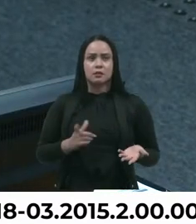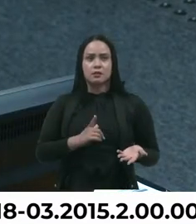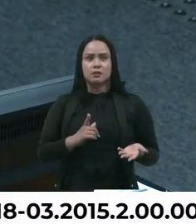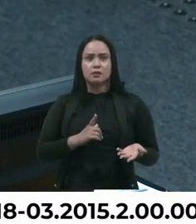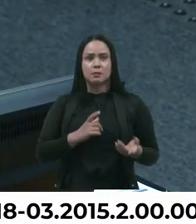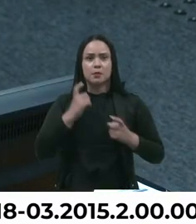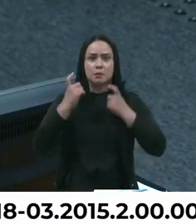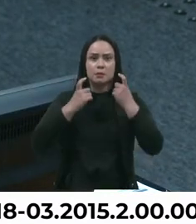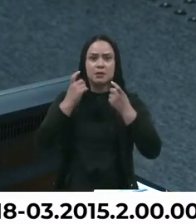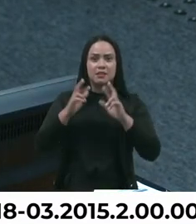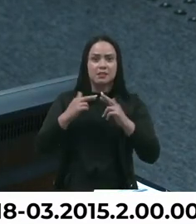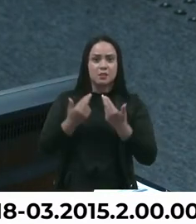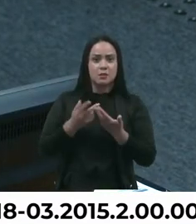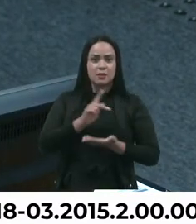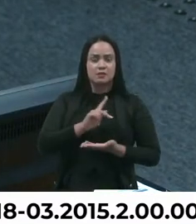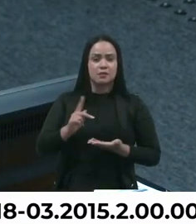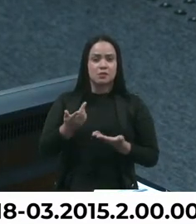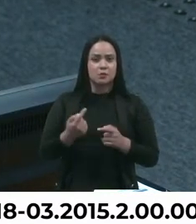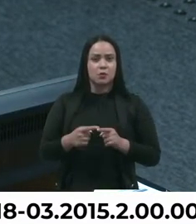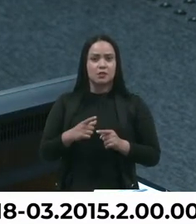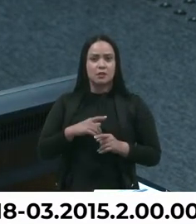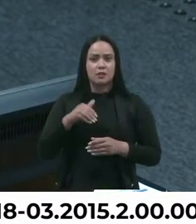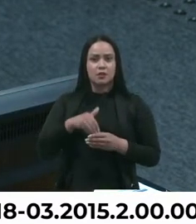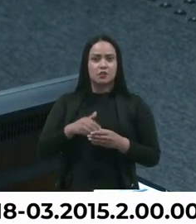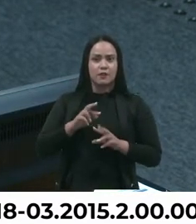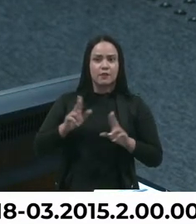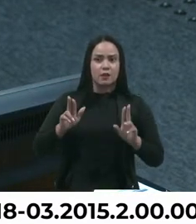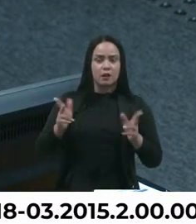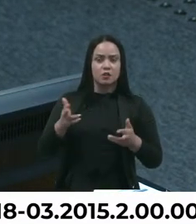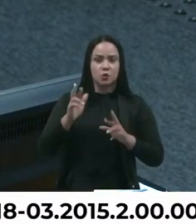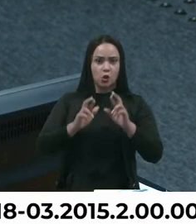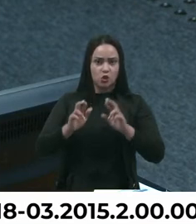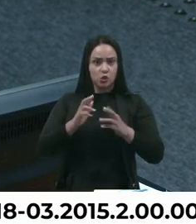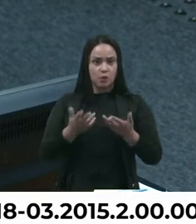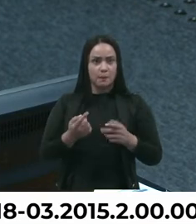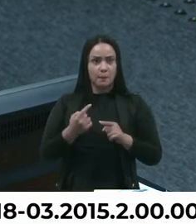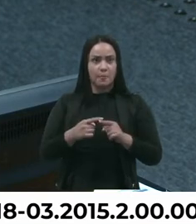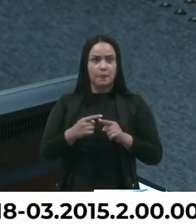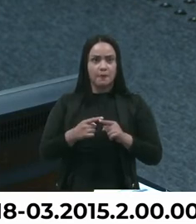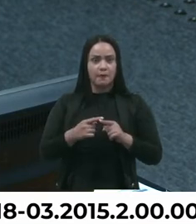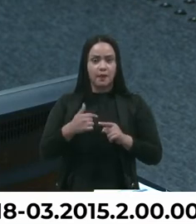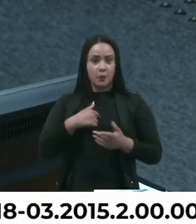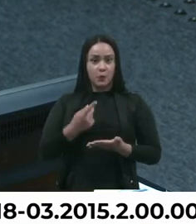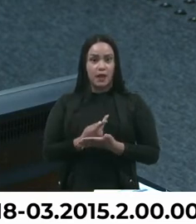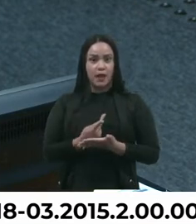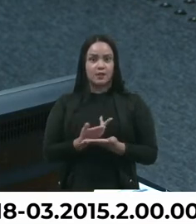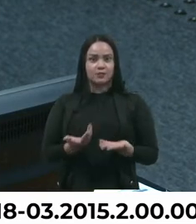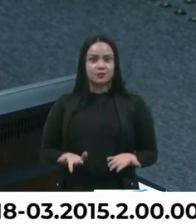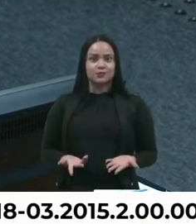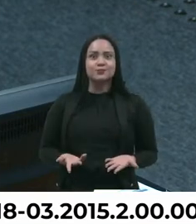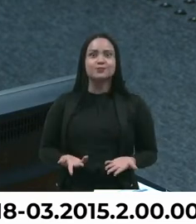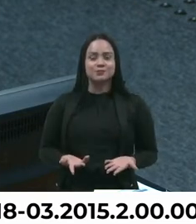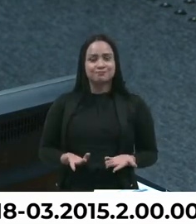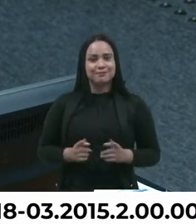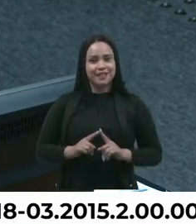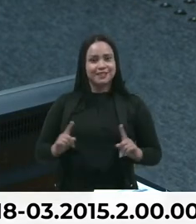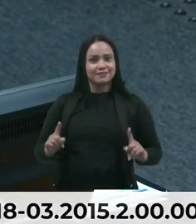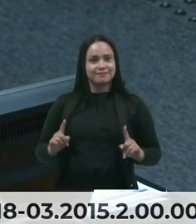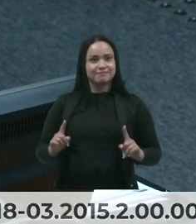estado preocupado nessa sessão, presidente, porque eu tenho votado muito diferente do nosso corregedor, o que é sinal que eu estou errado. Então,